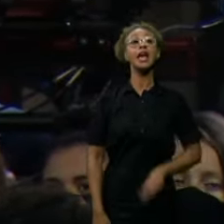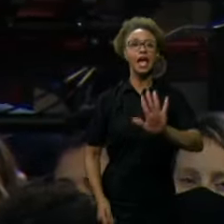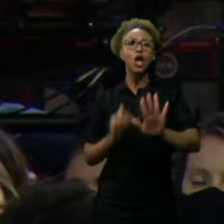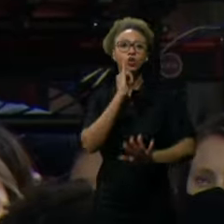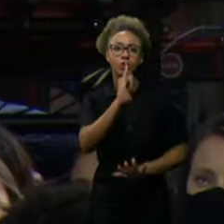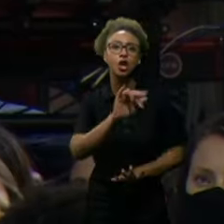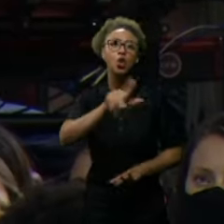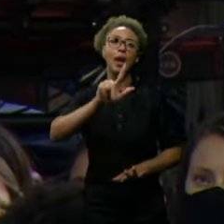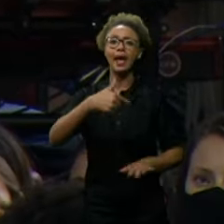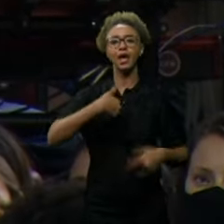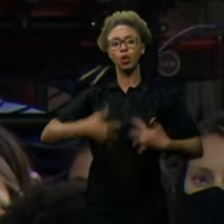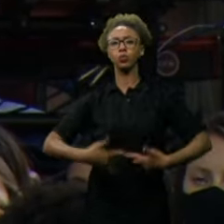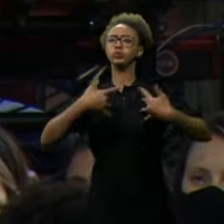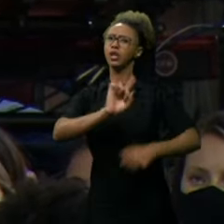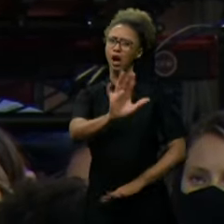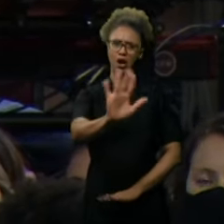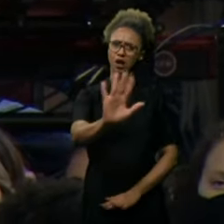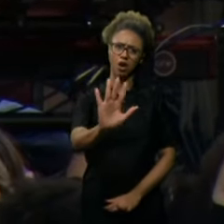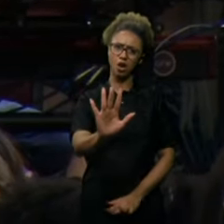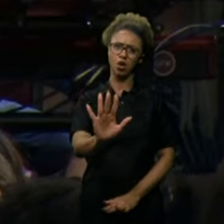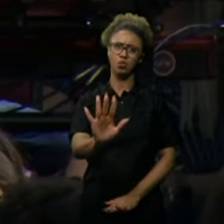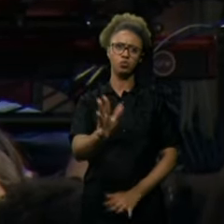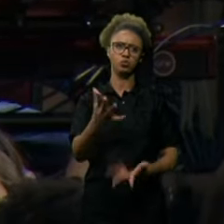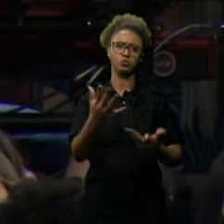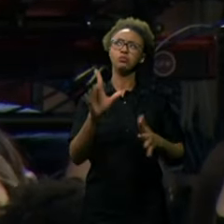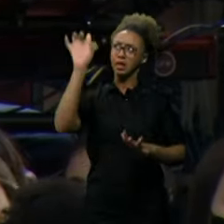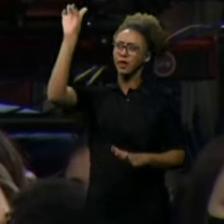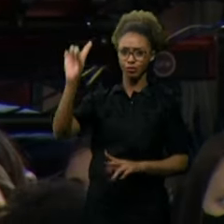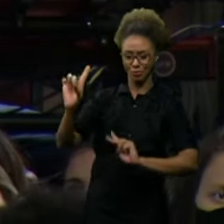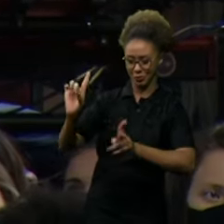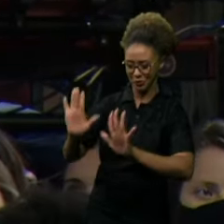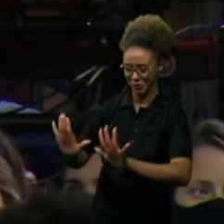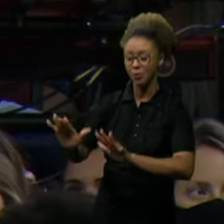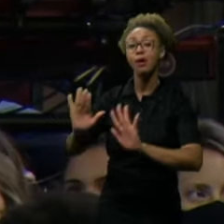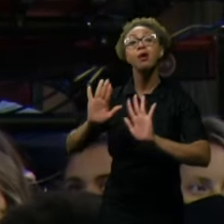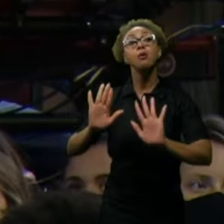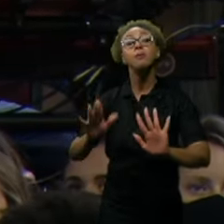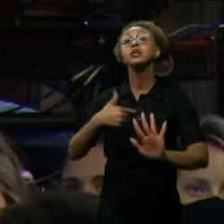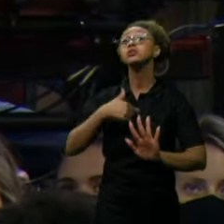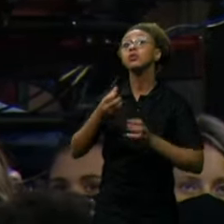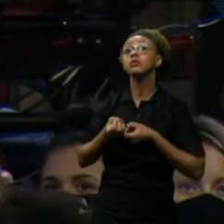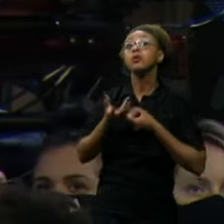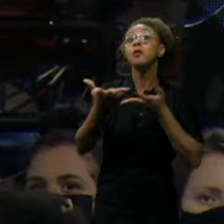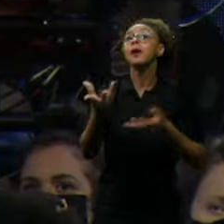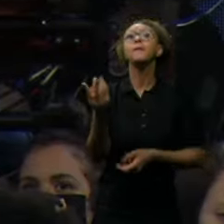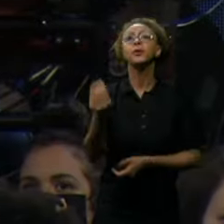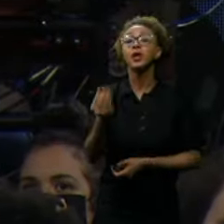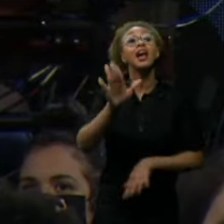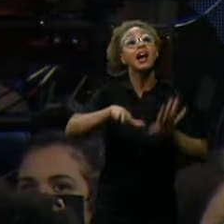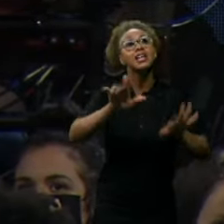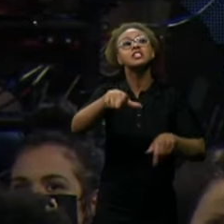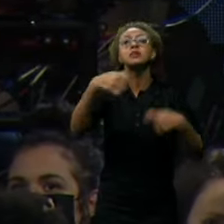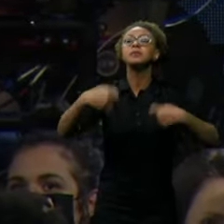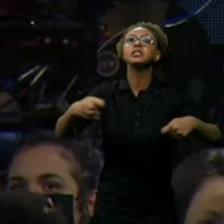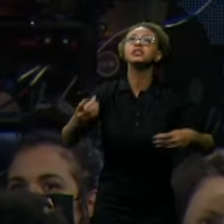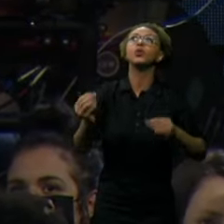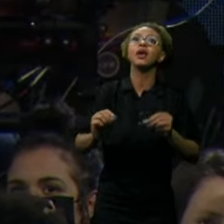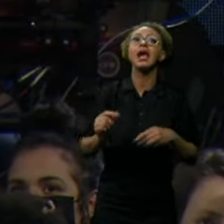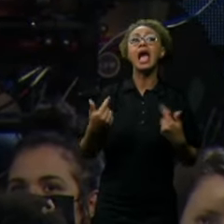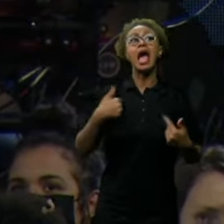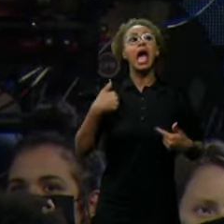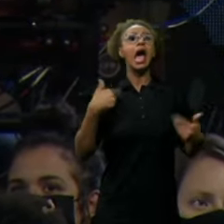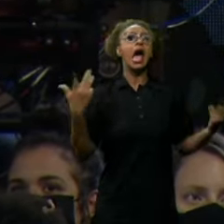contando isso aqui não é pavão Glória não que eu não quero que a presença de Deus saiu daqui não eu tô falando isso aqui para dizer que às vezes você precisa que você